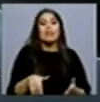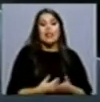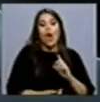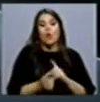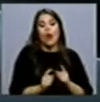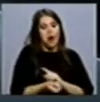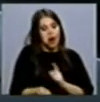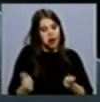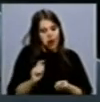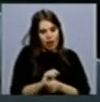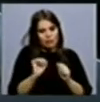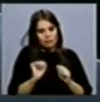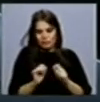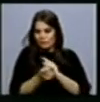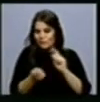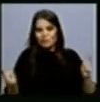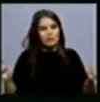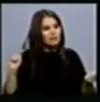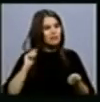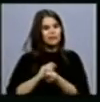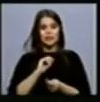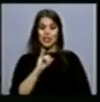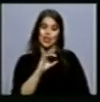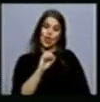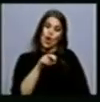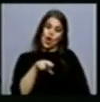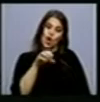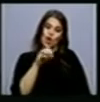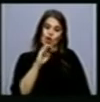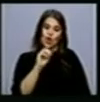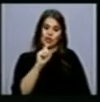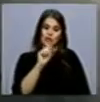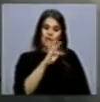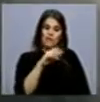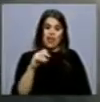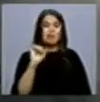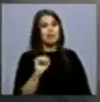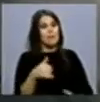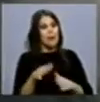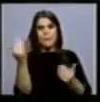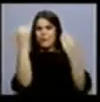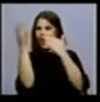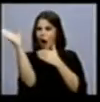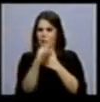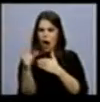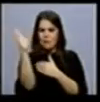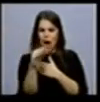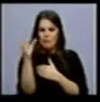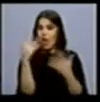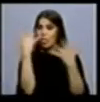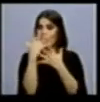modelagem, para essa alteração na ionosfera de Saturno. Mas há mais dados. que nos chegam de Saturno e dos últimos dias, dos